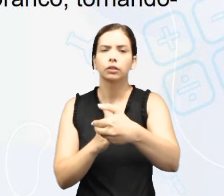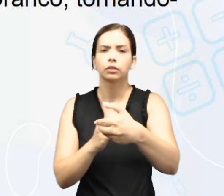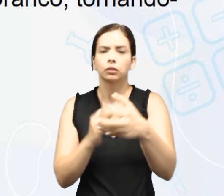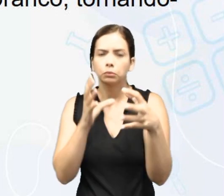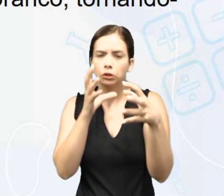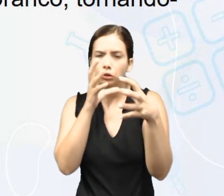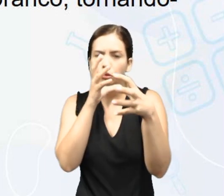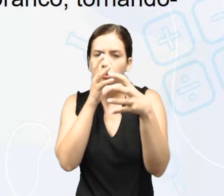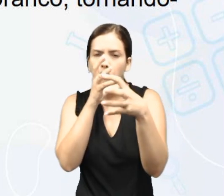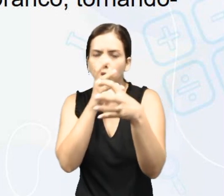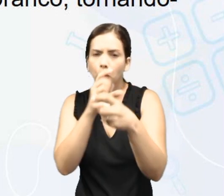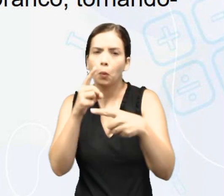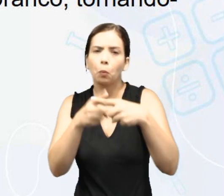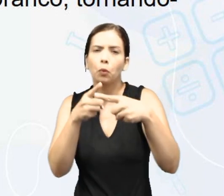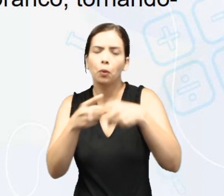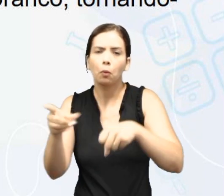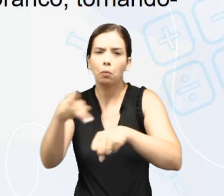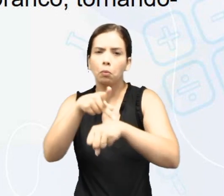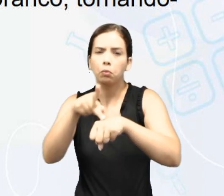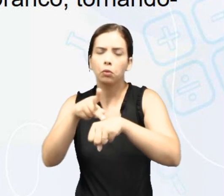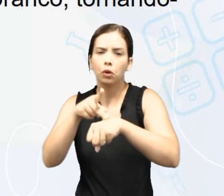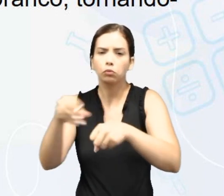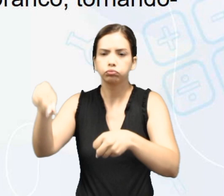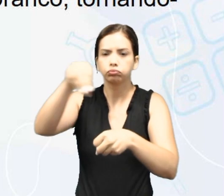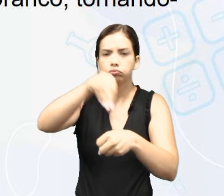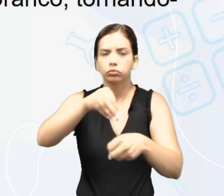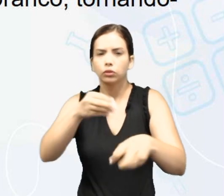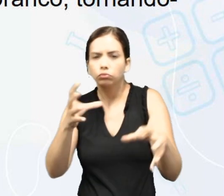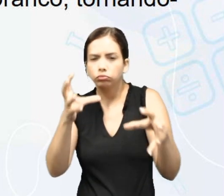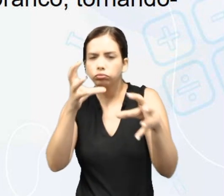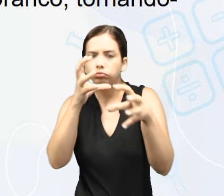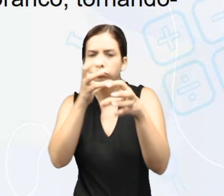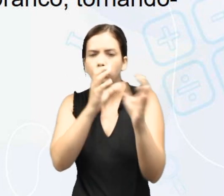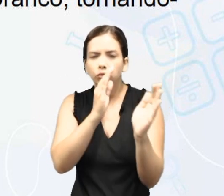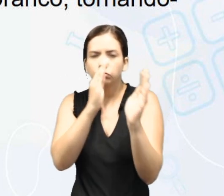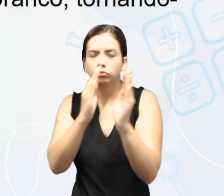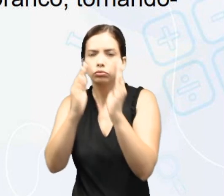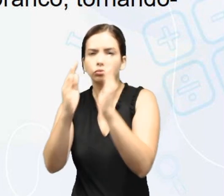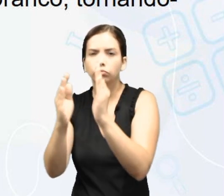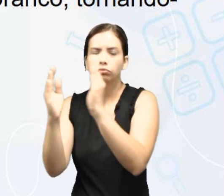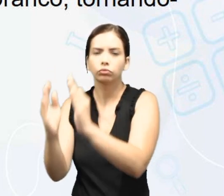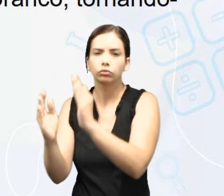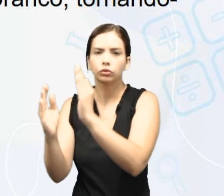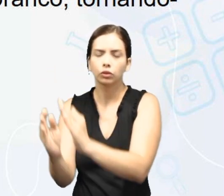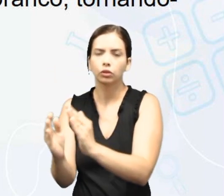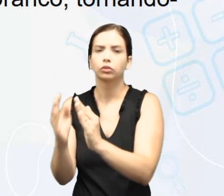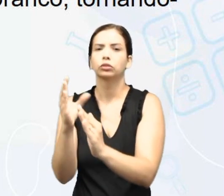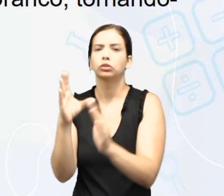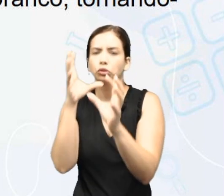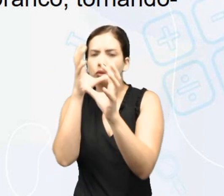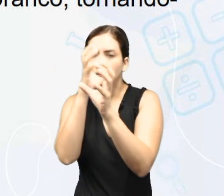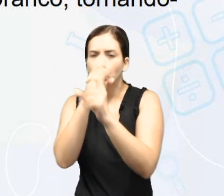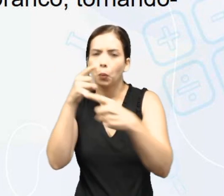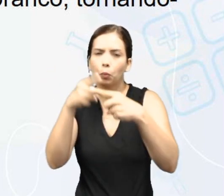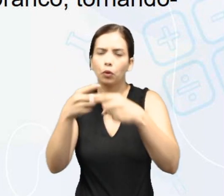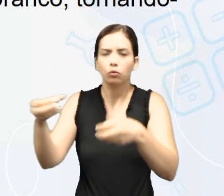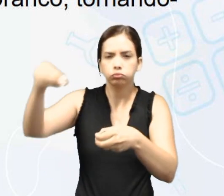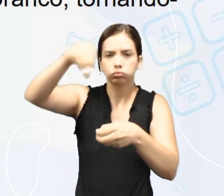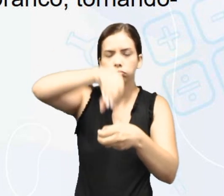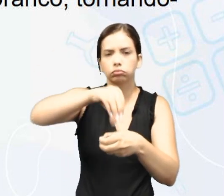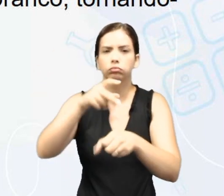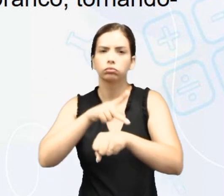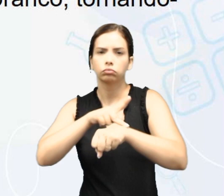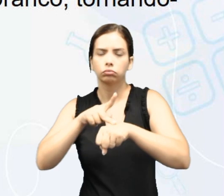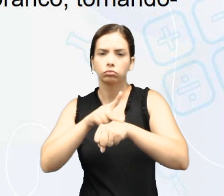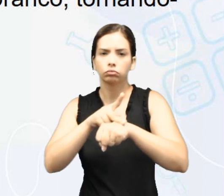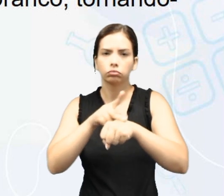mais escura. Então, ela é considerada a escala de valor. Então, o valor que ela vai ficando mais escura porque eu vou acrescentando mais preto. E